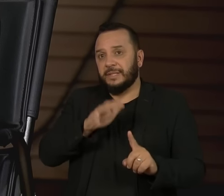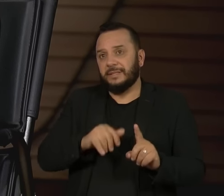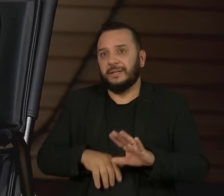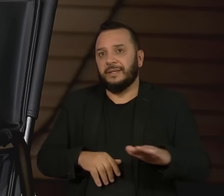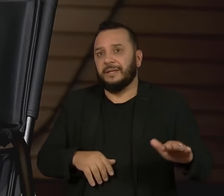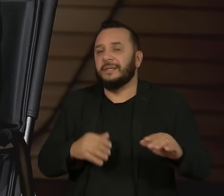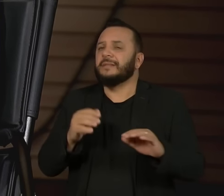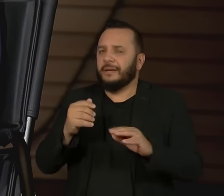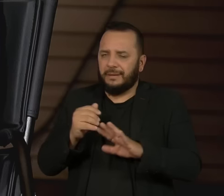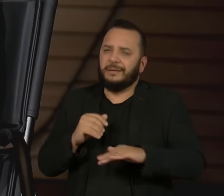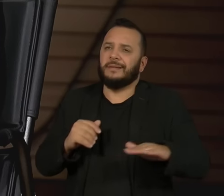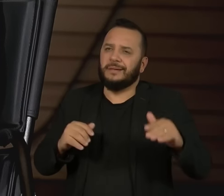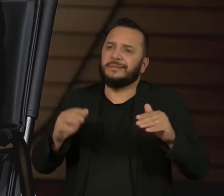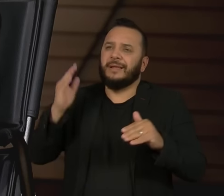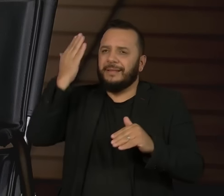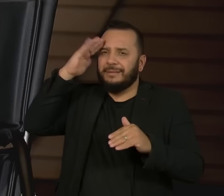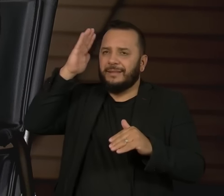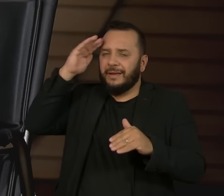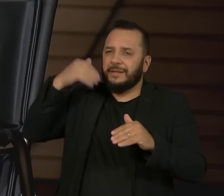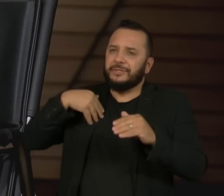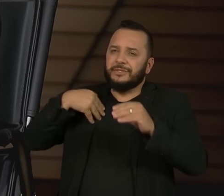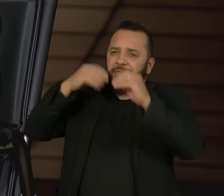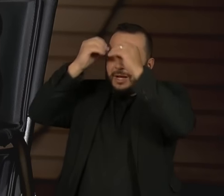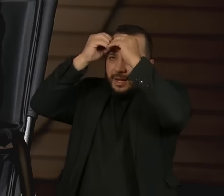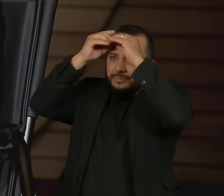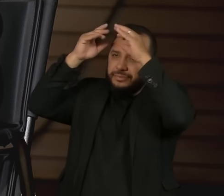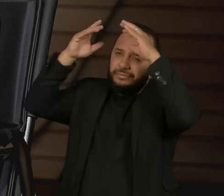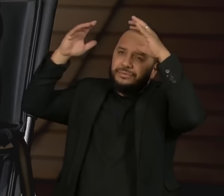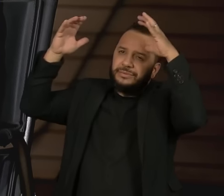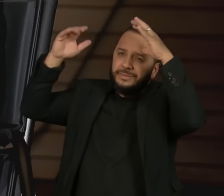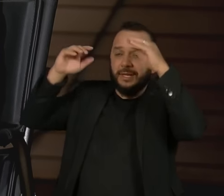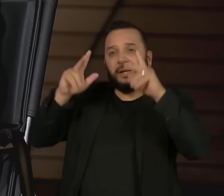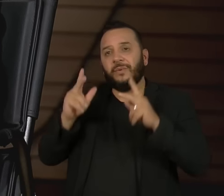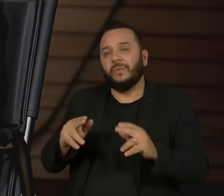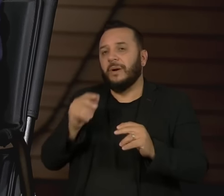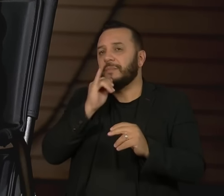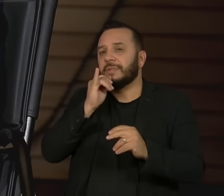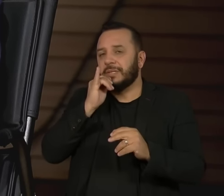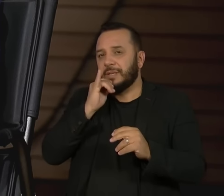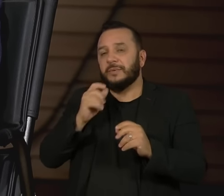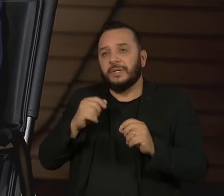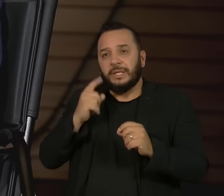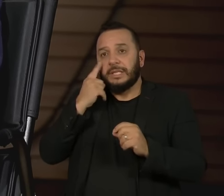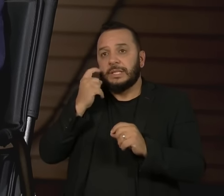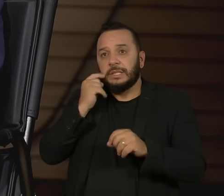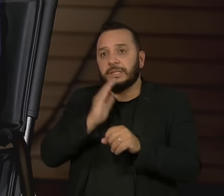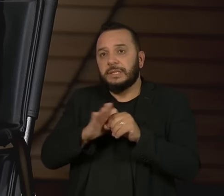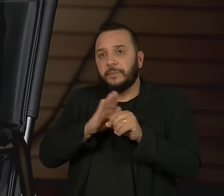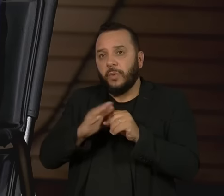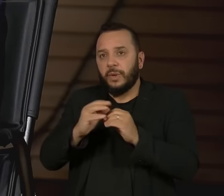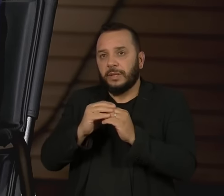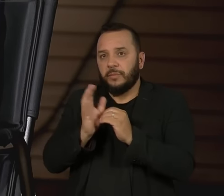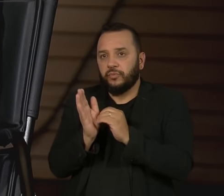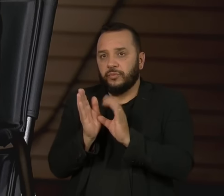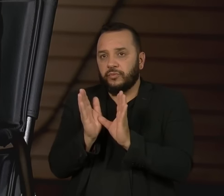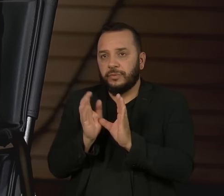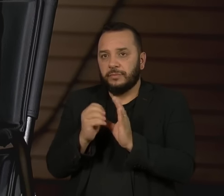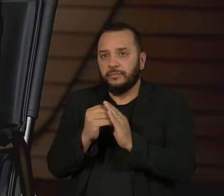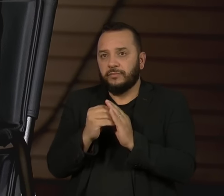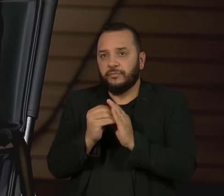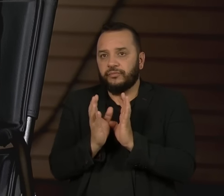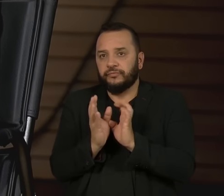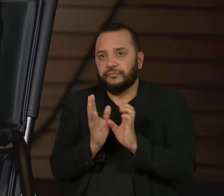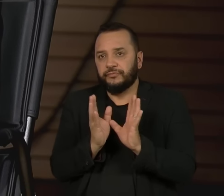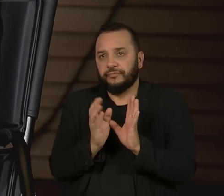simbólico. Compreendem como a história é como uma cebola, tem várias camadas, várias e várias camadas. Então, quando você falou do Ziraldo, eu